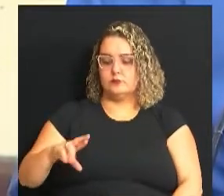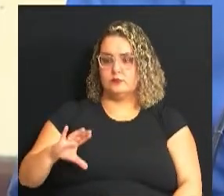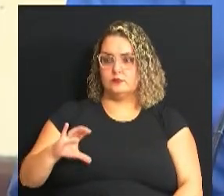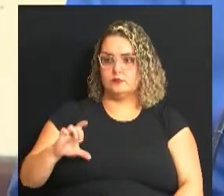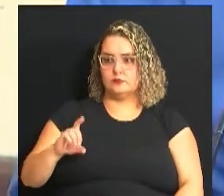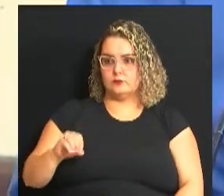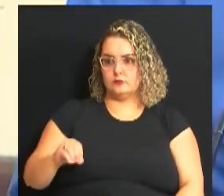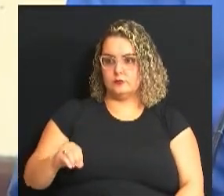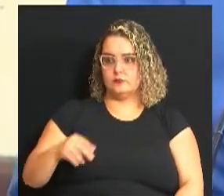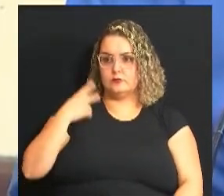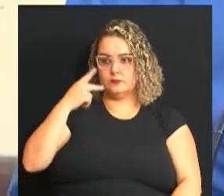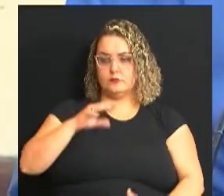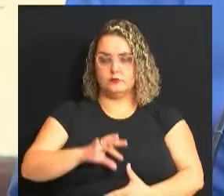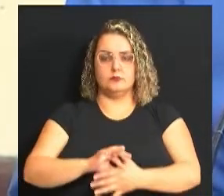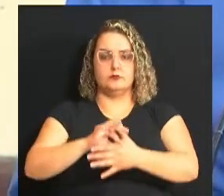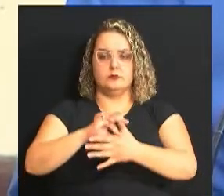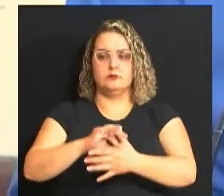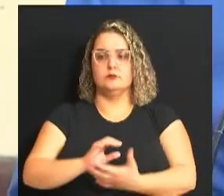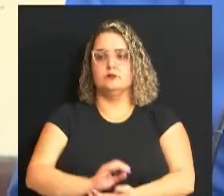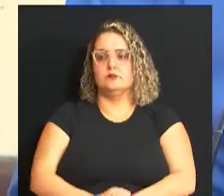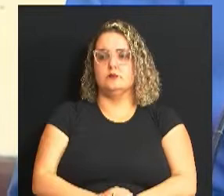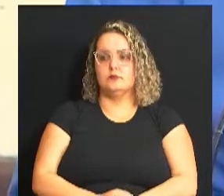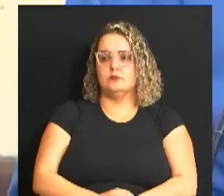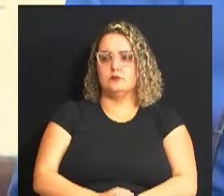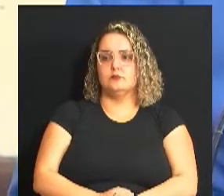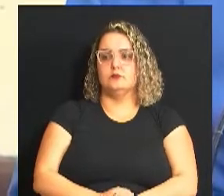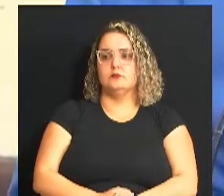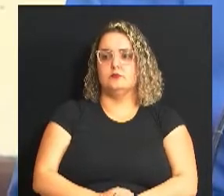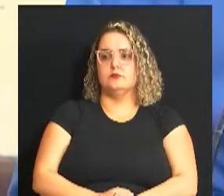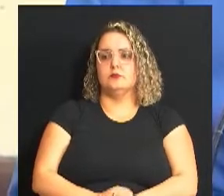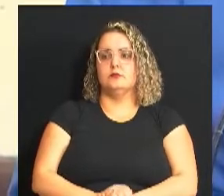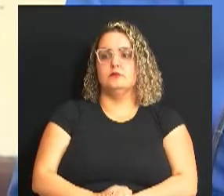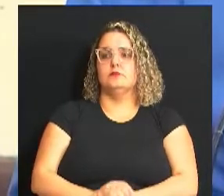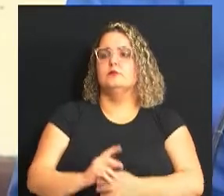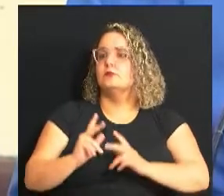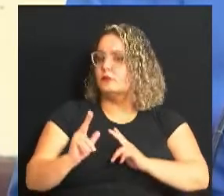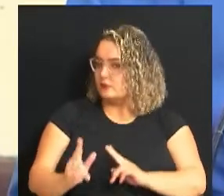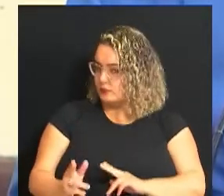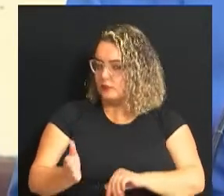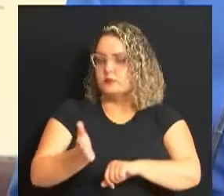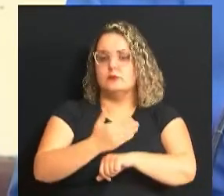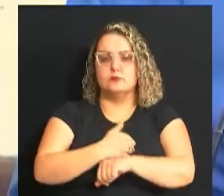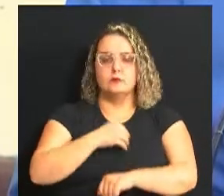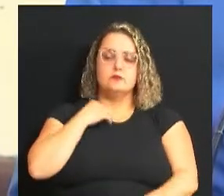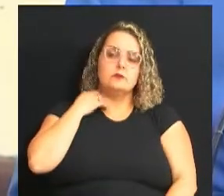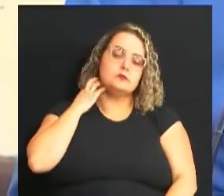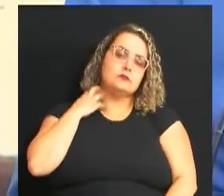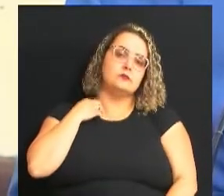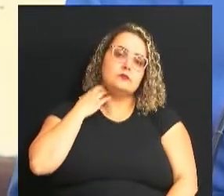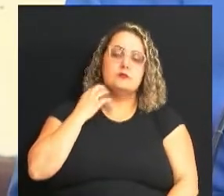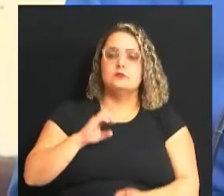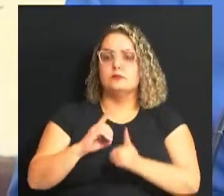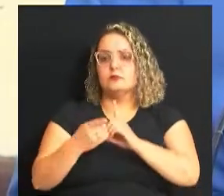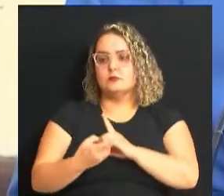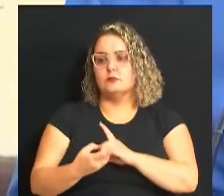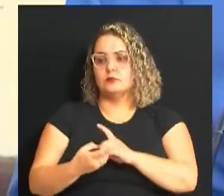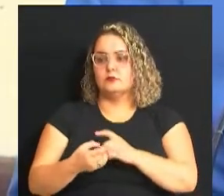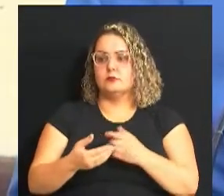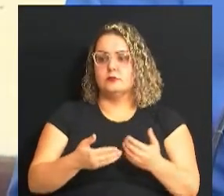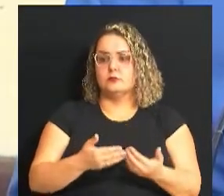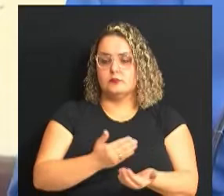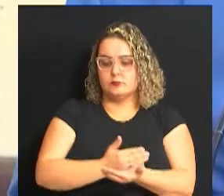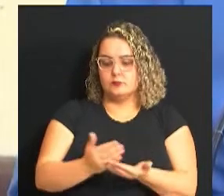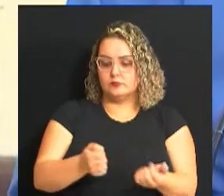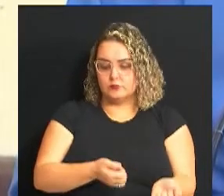líder. E vou seguir na mesma dinâmica anterior, onde eu passo a palavra